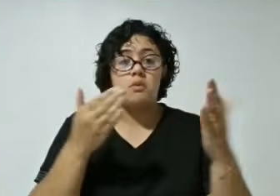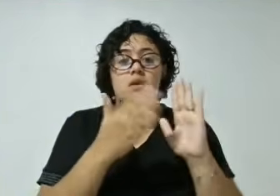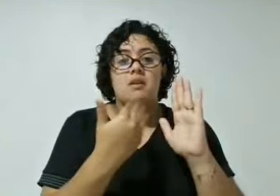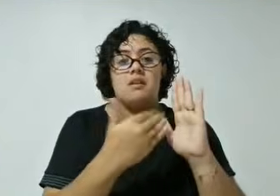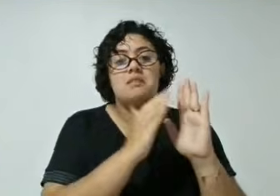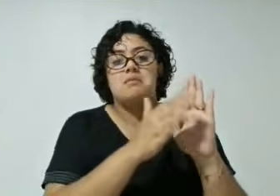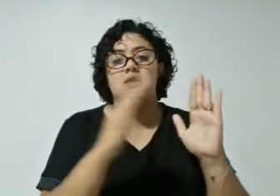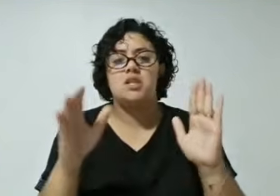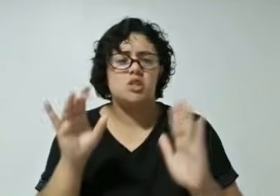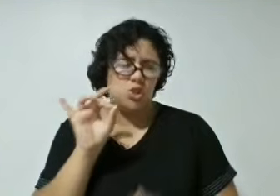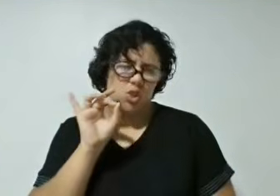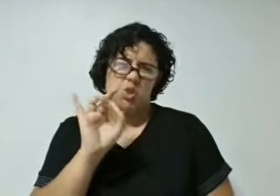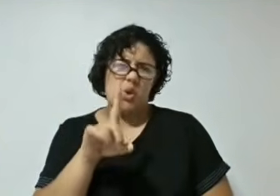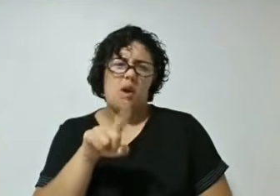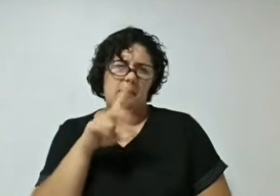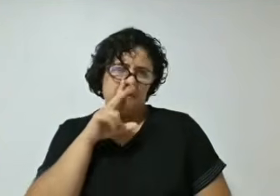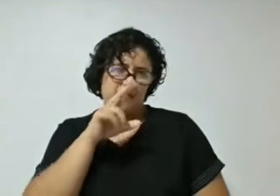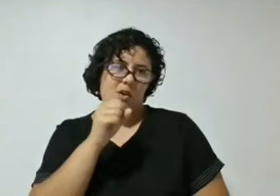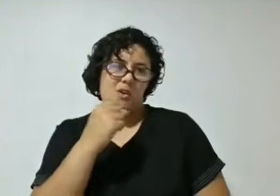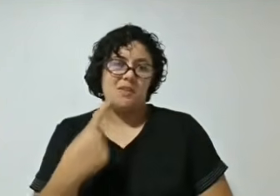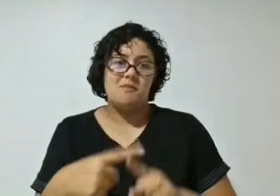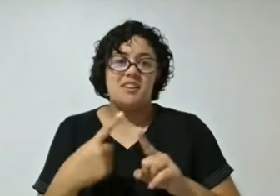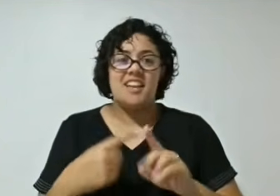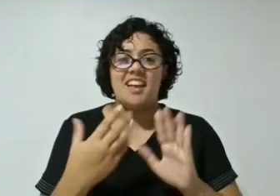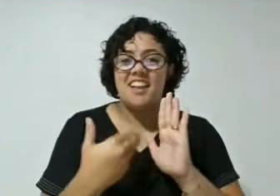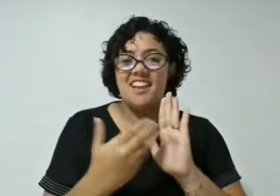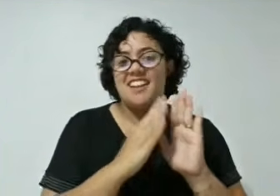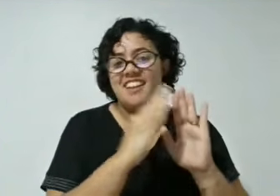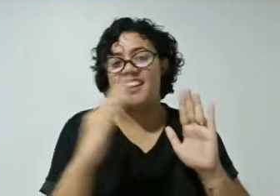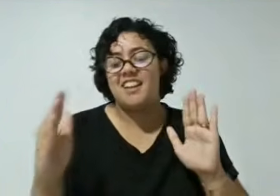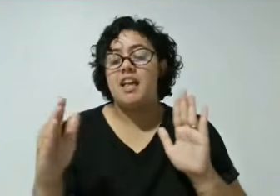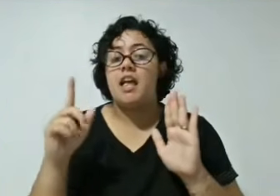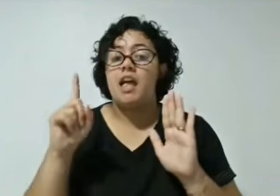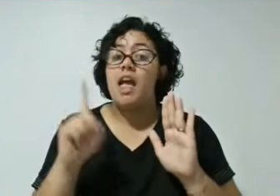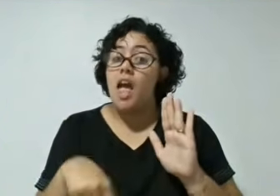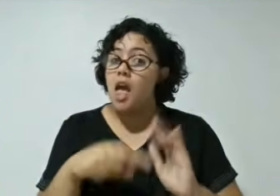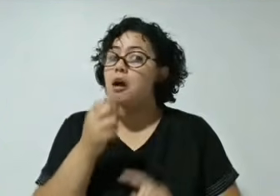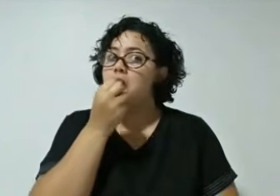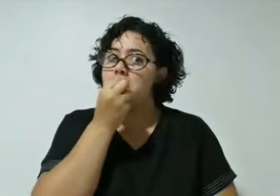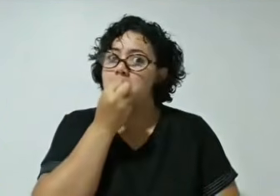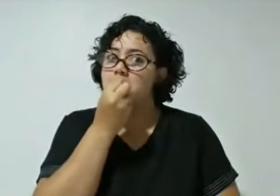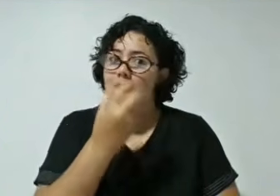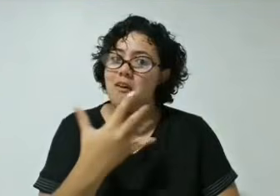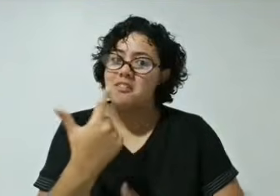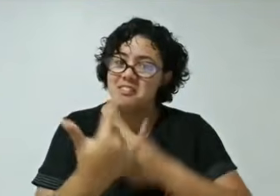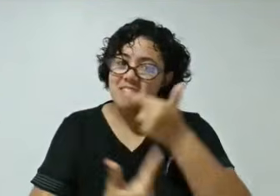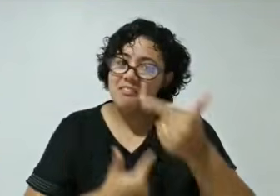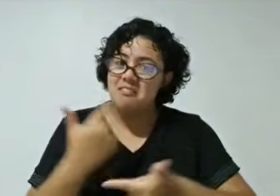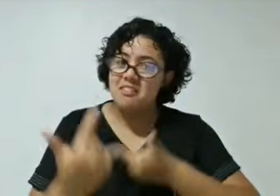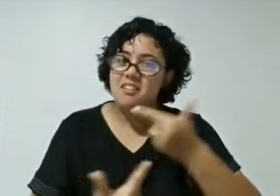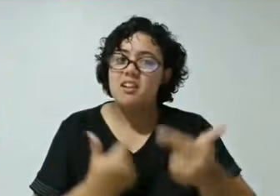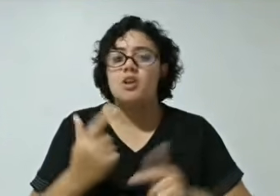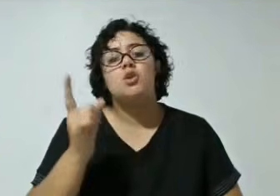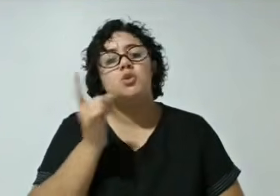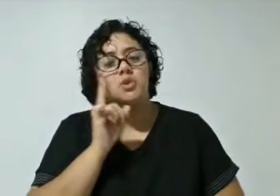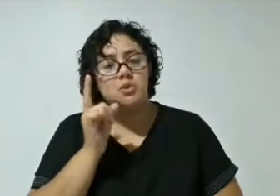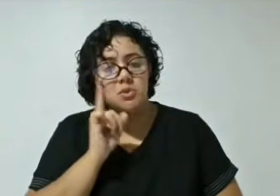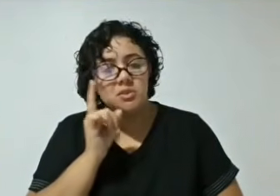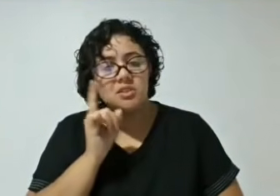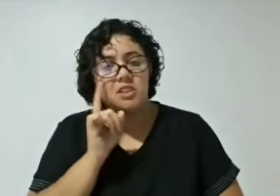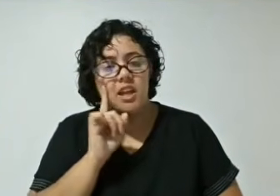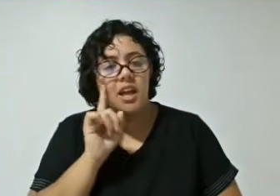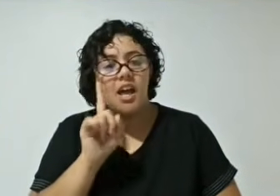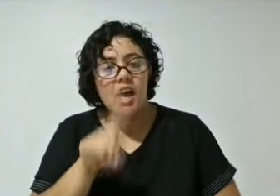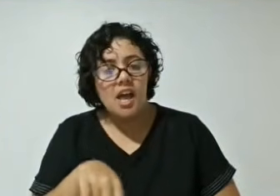na verdade, a biblioteca é o serviço de centros culturais que funcionam mais perenemente, né? É o que está aberto todo dia, é o que recebe